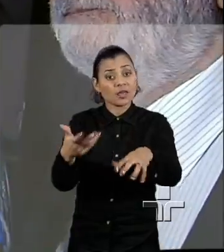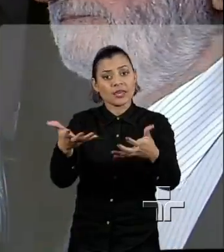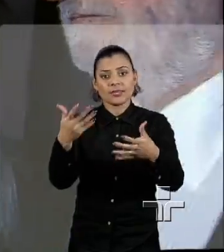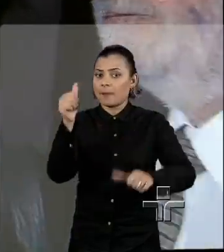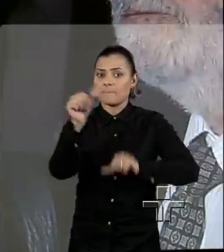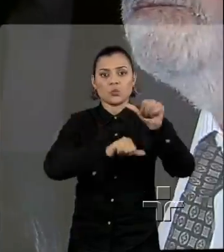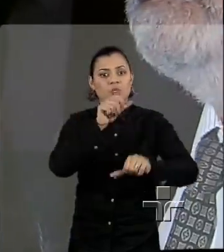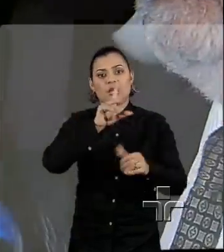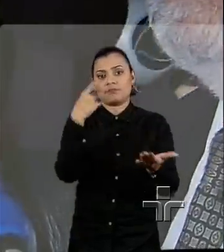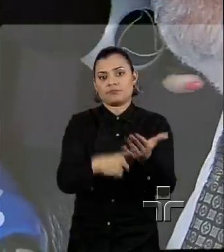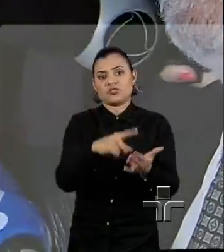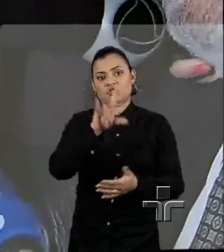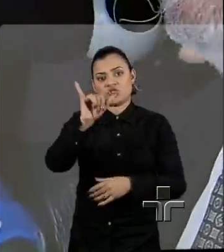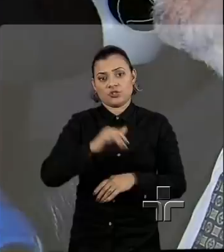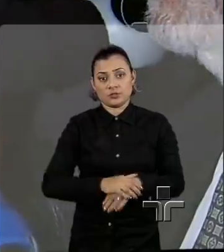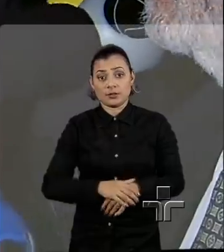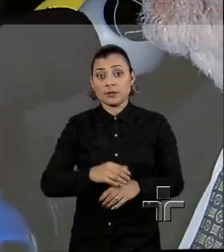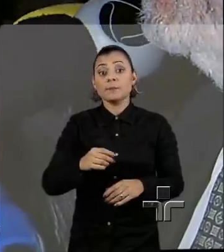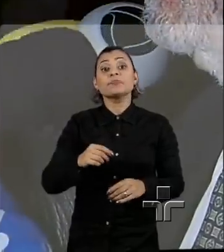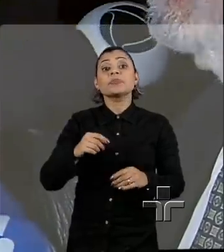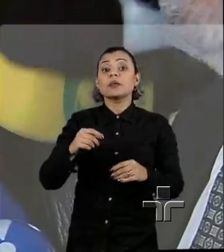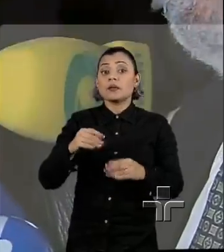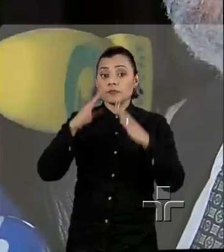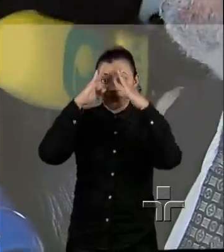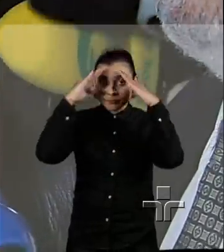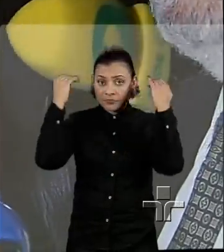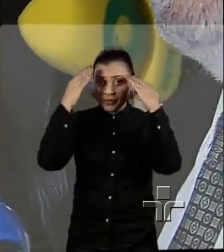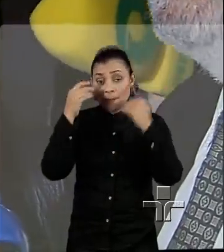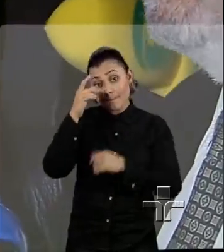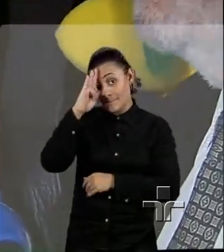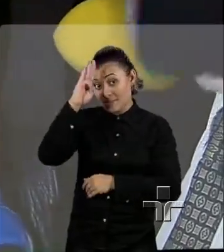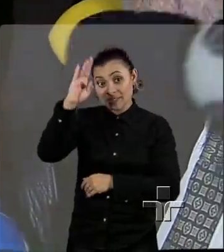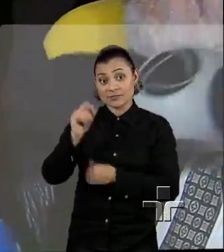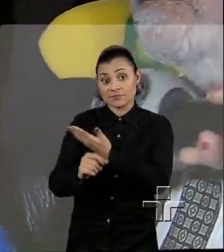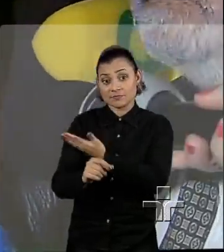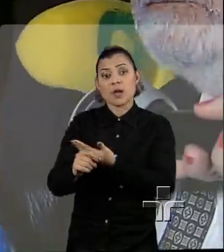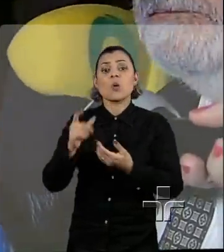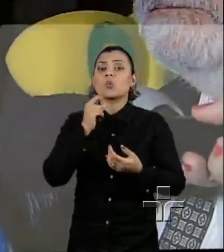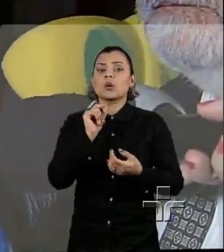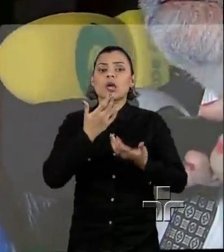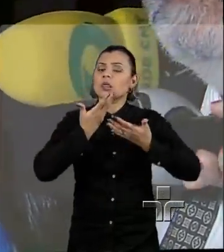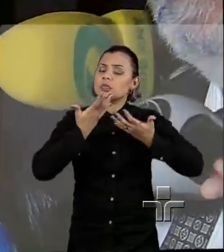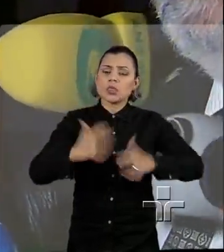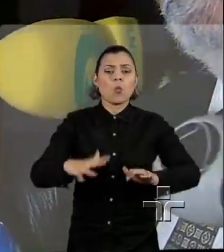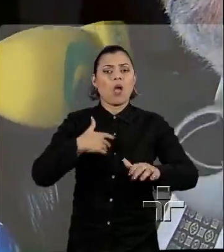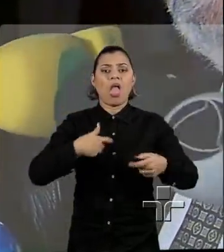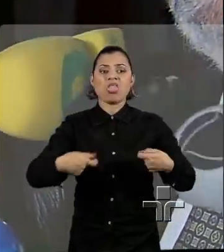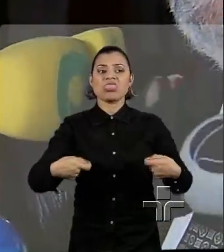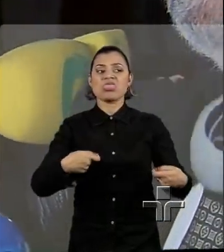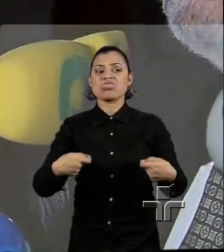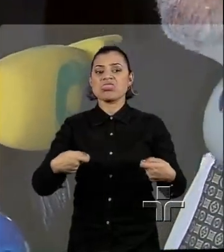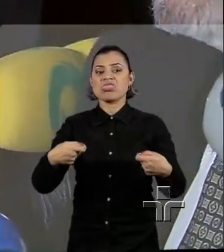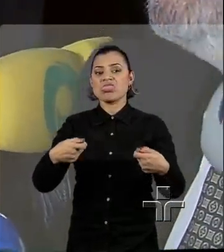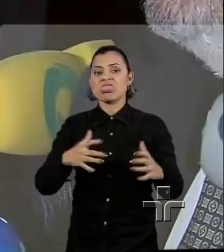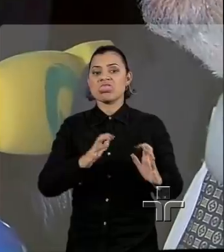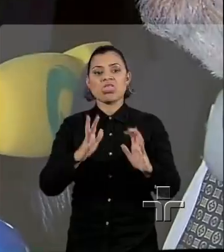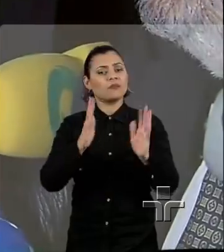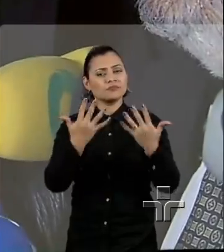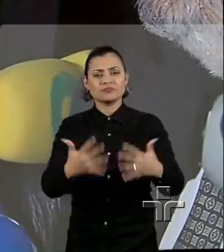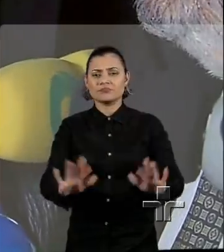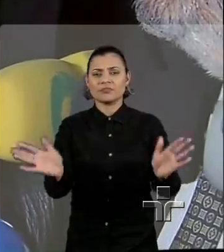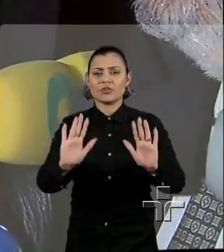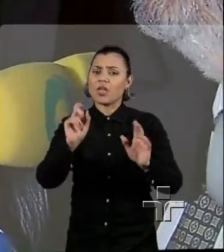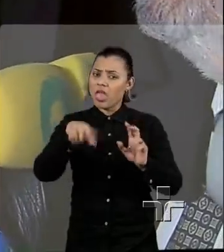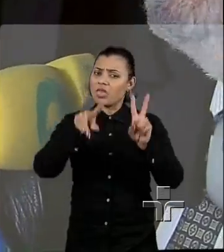O nosso principal apelo hoje na reunião é em função de não haver clima político aqui no Congresso para seguir com uma matéria